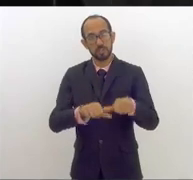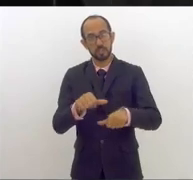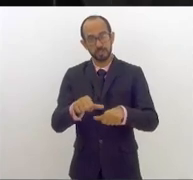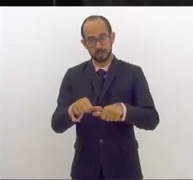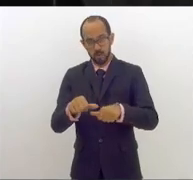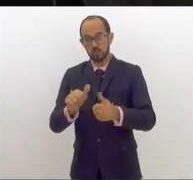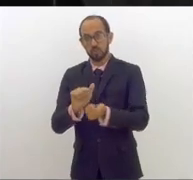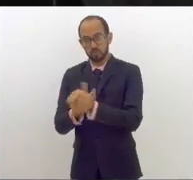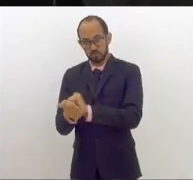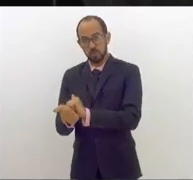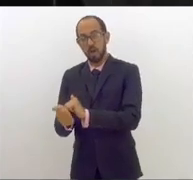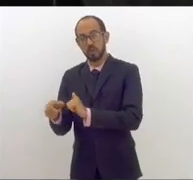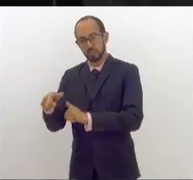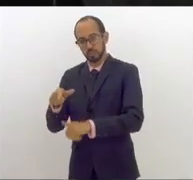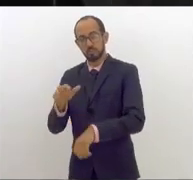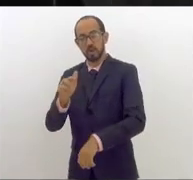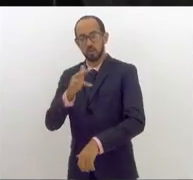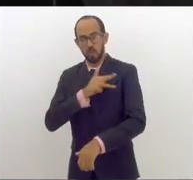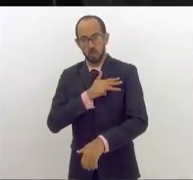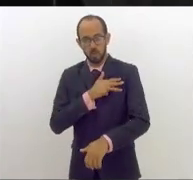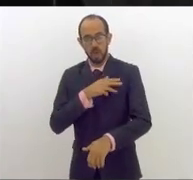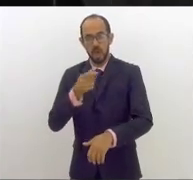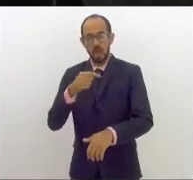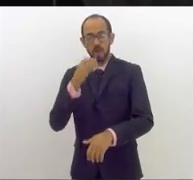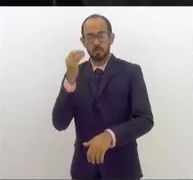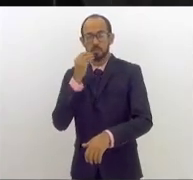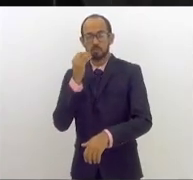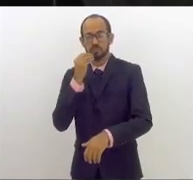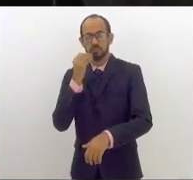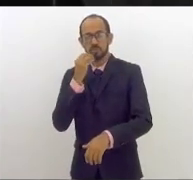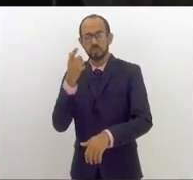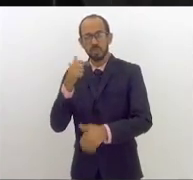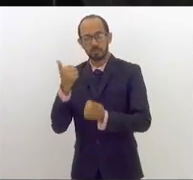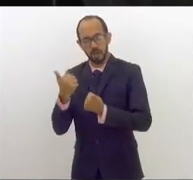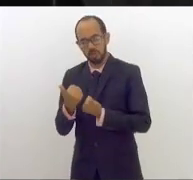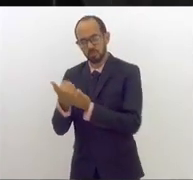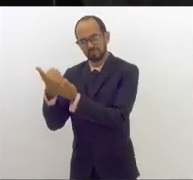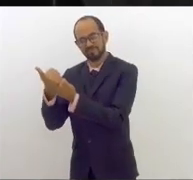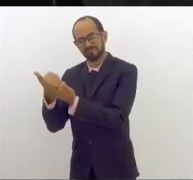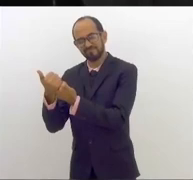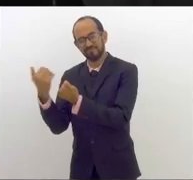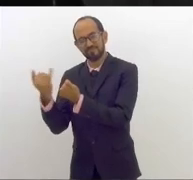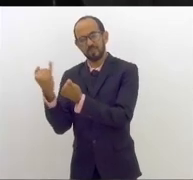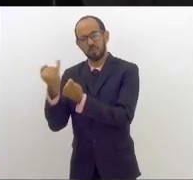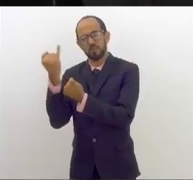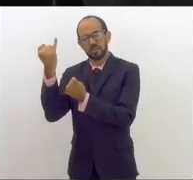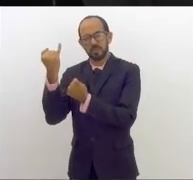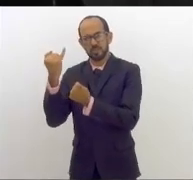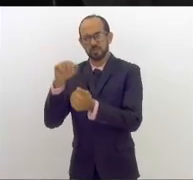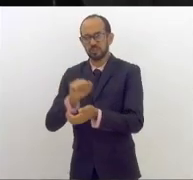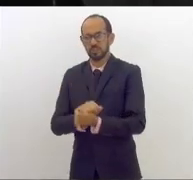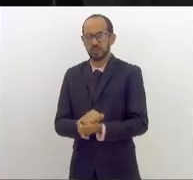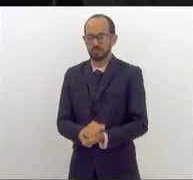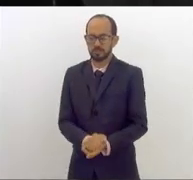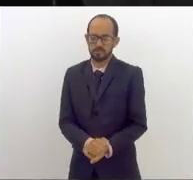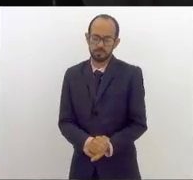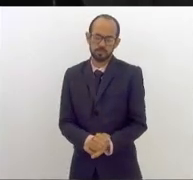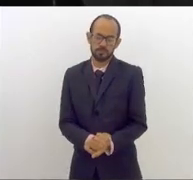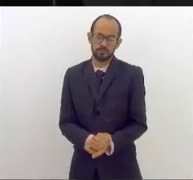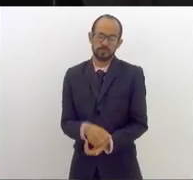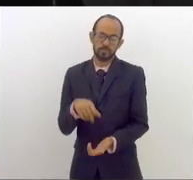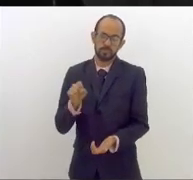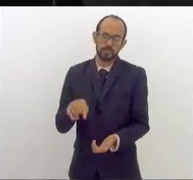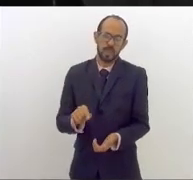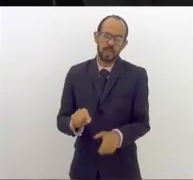seguramente daria uma contribuição muito relevante Como já vinha dando independentemente participar de equipes governamentais ou de transição e é